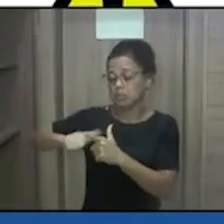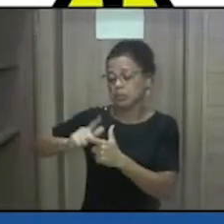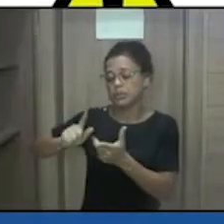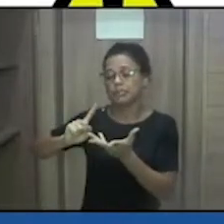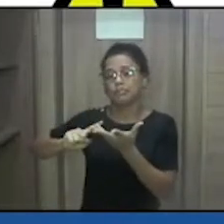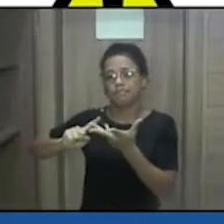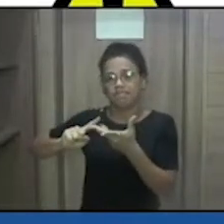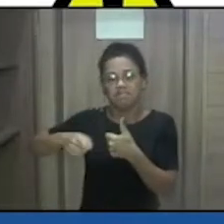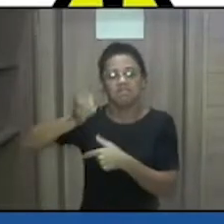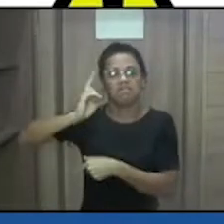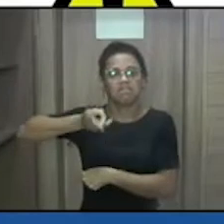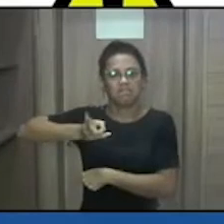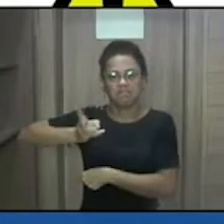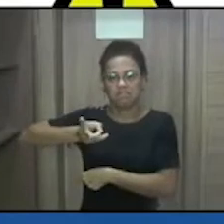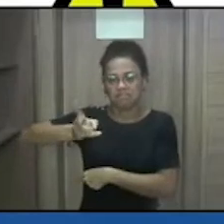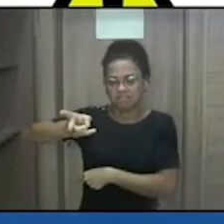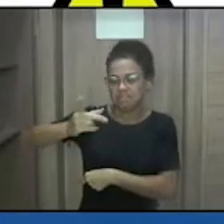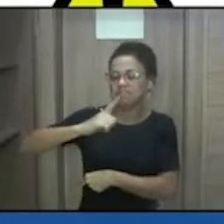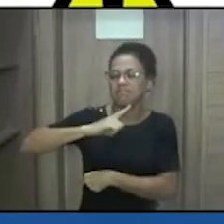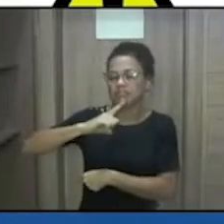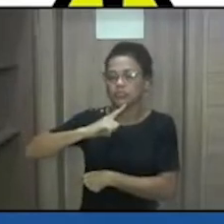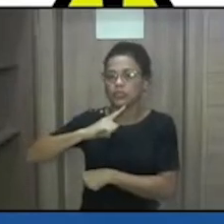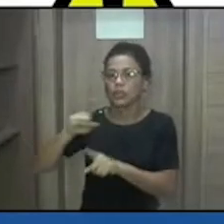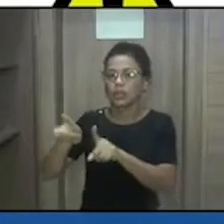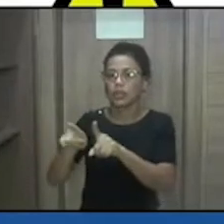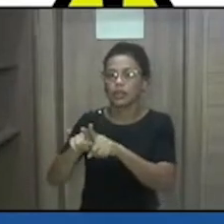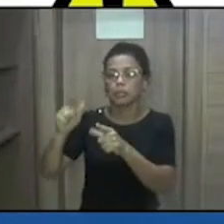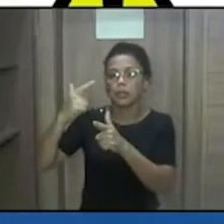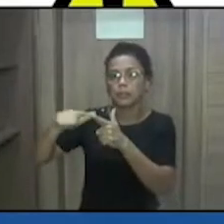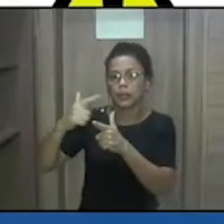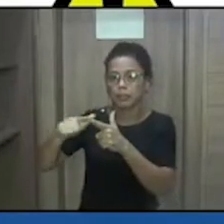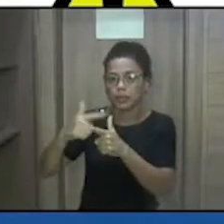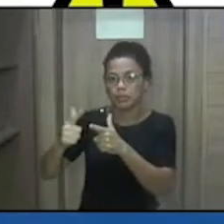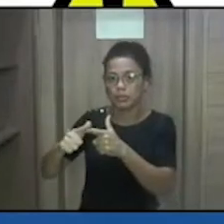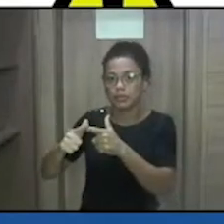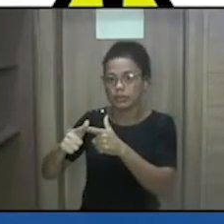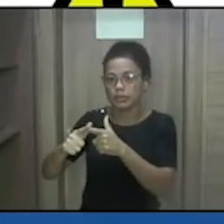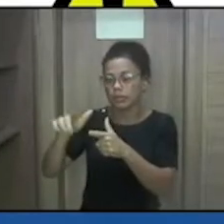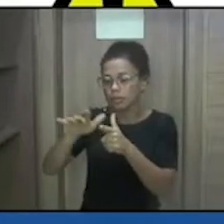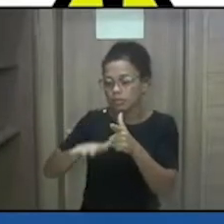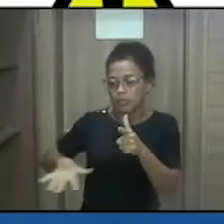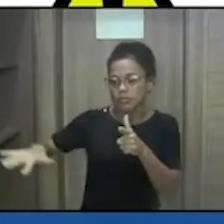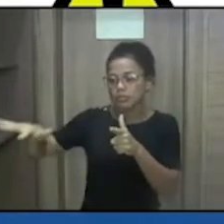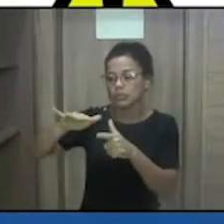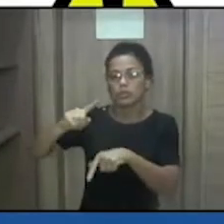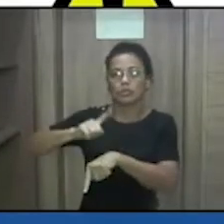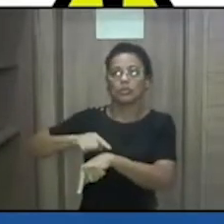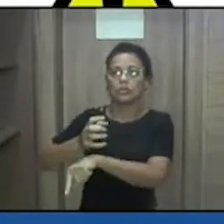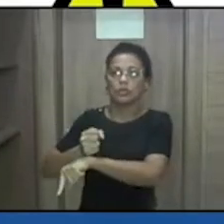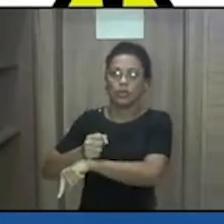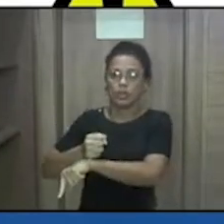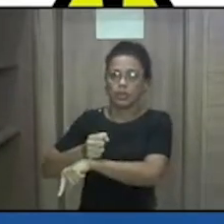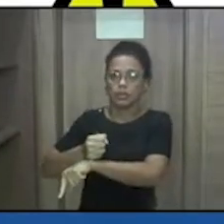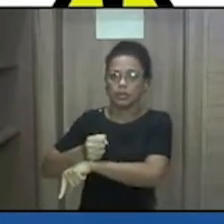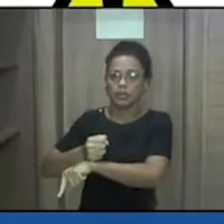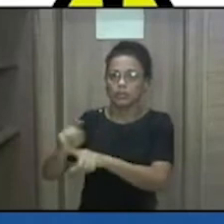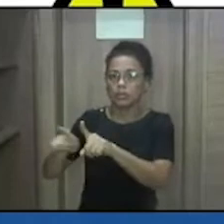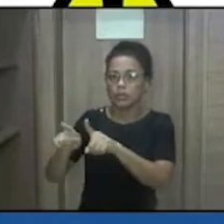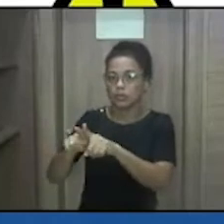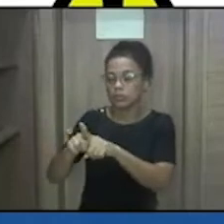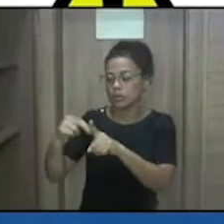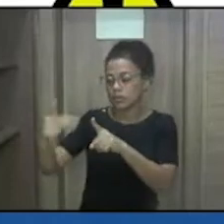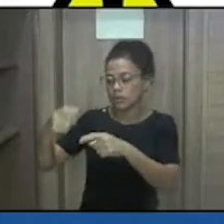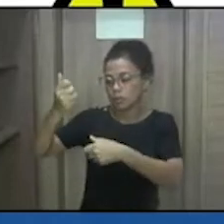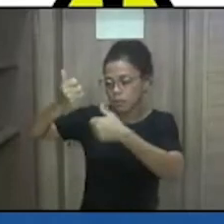gestores desses casos, e problemas com o cumprimento e disponibilidade de carga horária. E também aparece o elemento da resistência